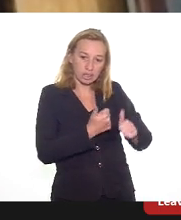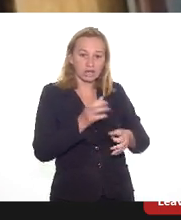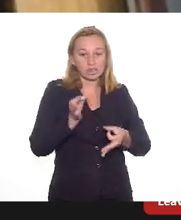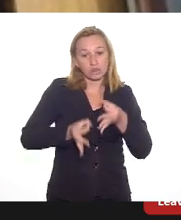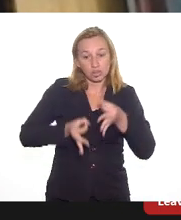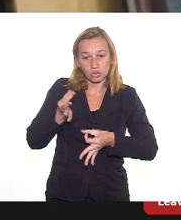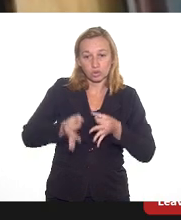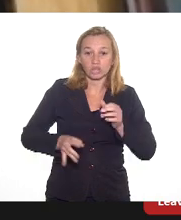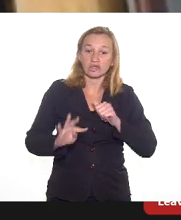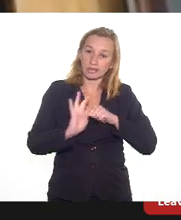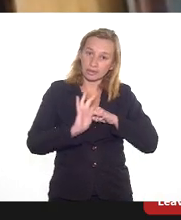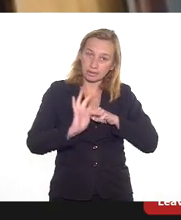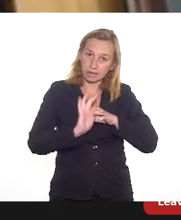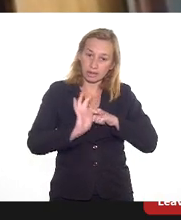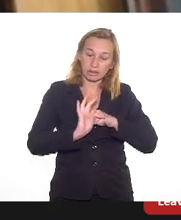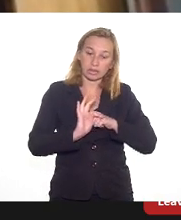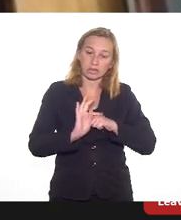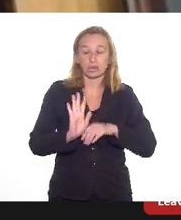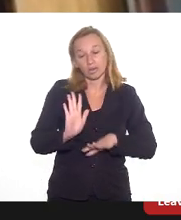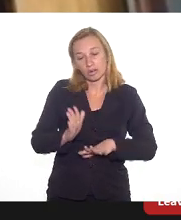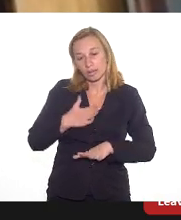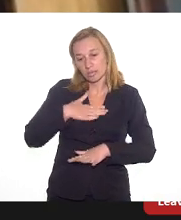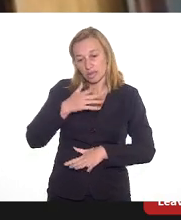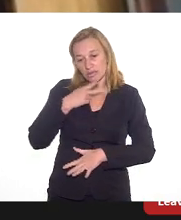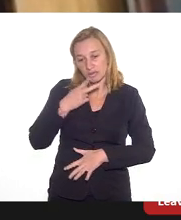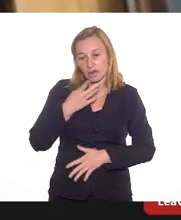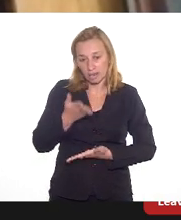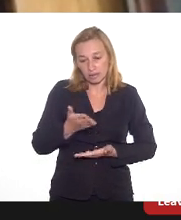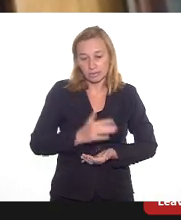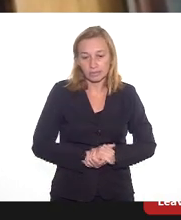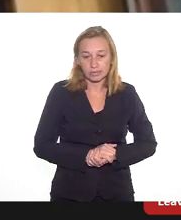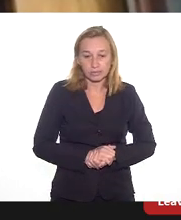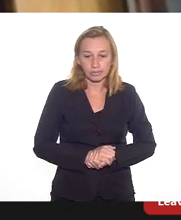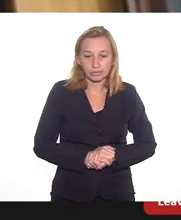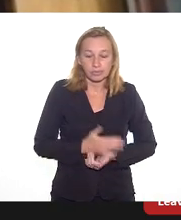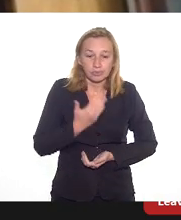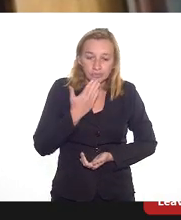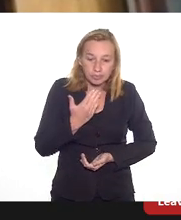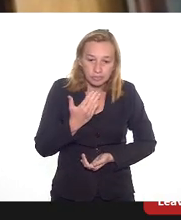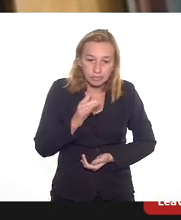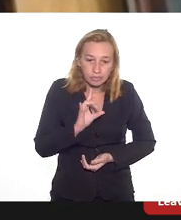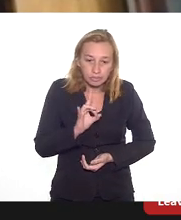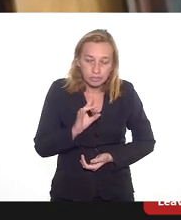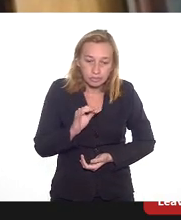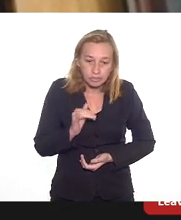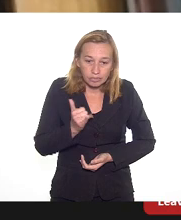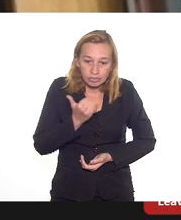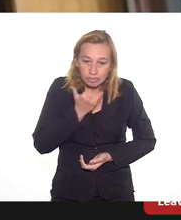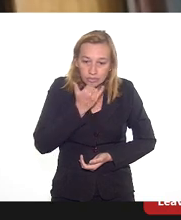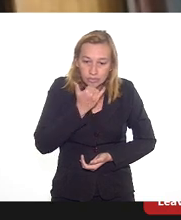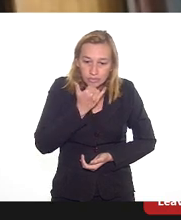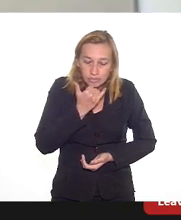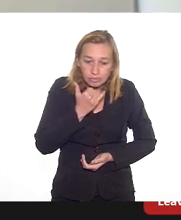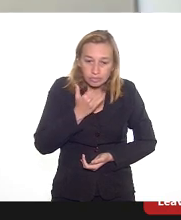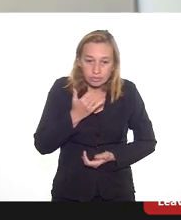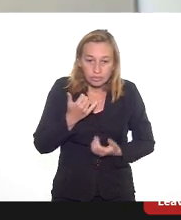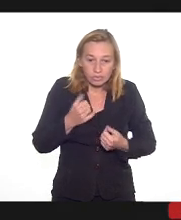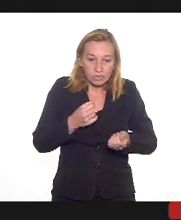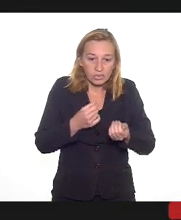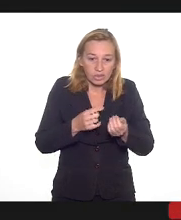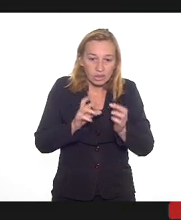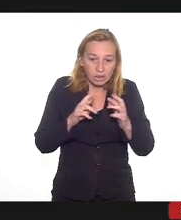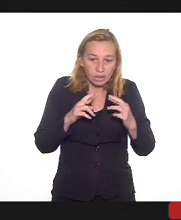jurídica e técnica, e eram esses os esclarecimentos que eu queria prestar. Eu vou pedir só a sua licença, deputado, porque eu tenho uma agenda